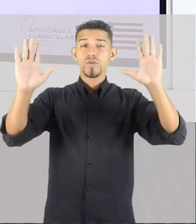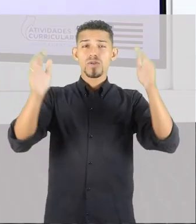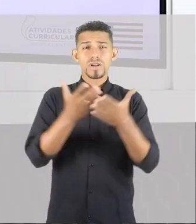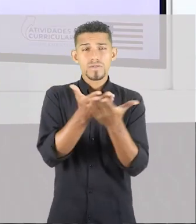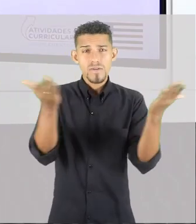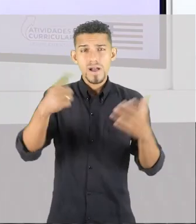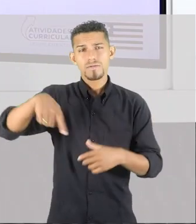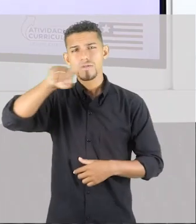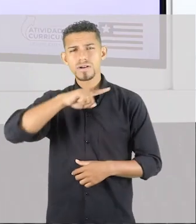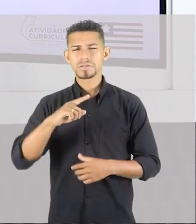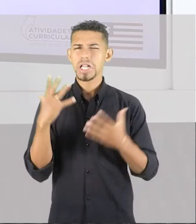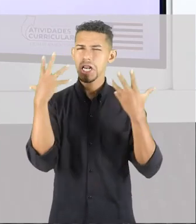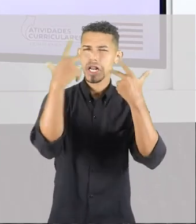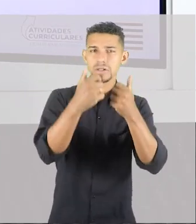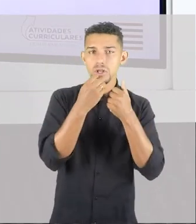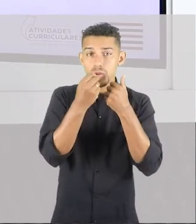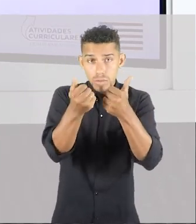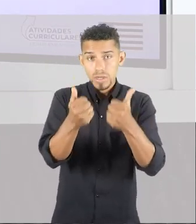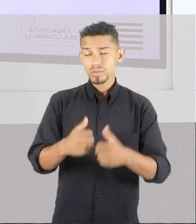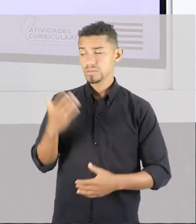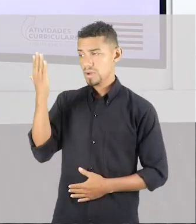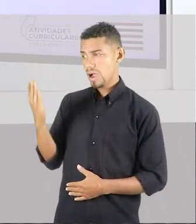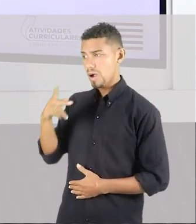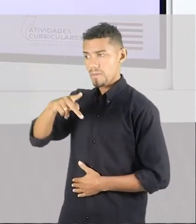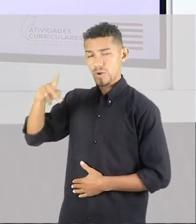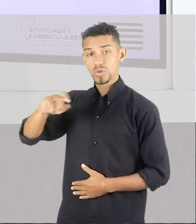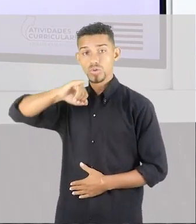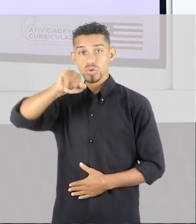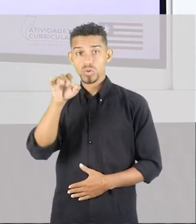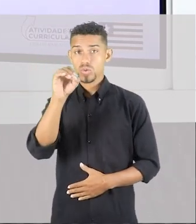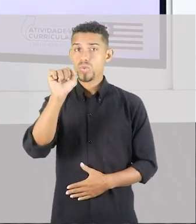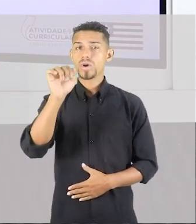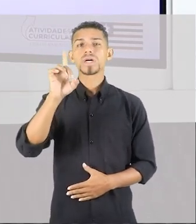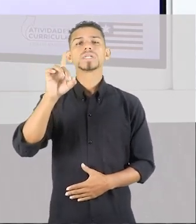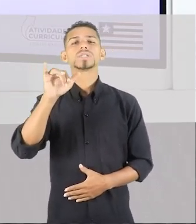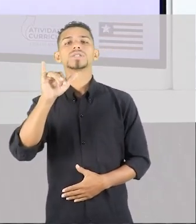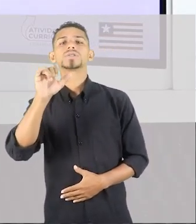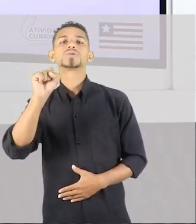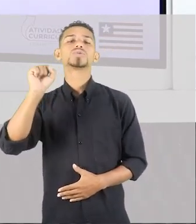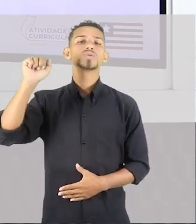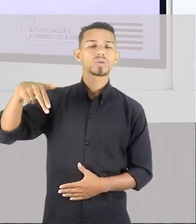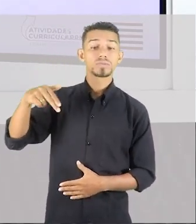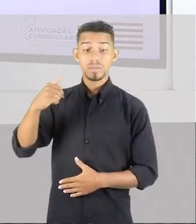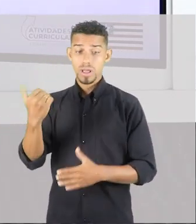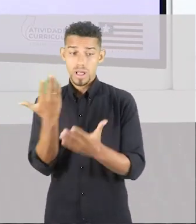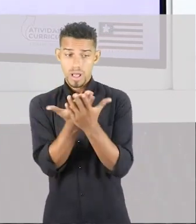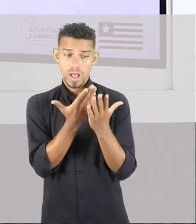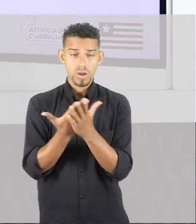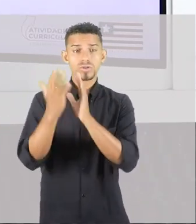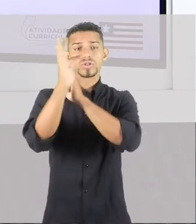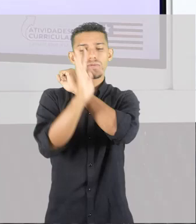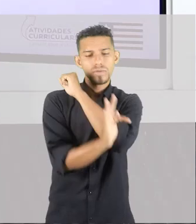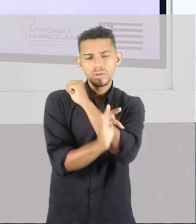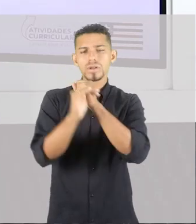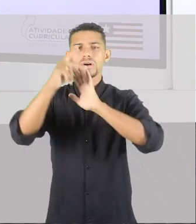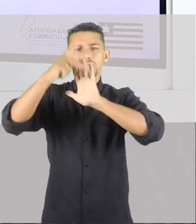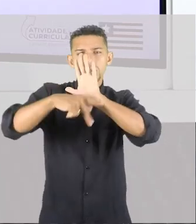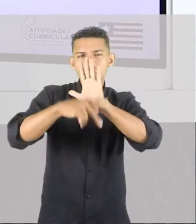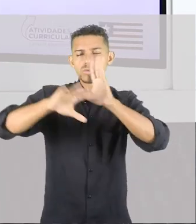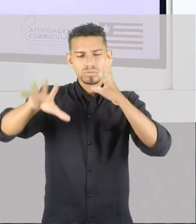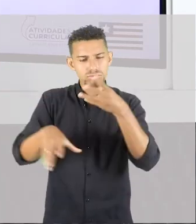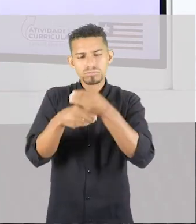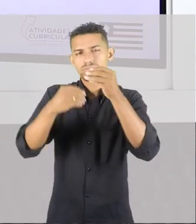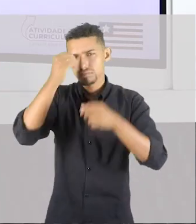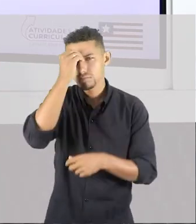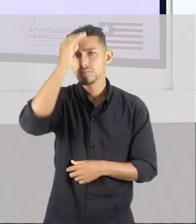Fala galera linda, tudo bom? Aqui é o professor Joadson, mais uma aulinha de física aí com vocês, nosso projeto Atividades Curriculares